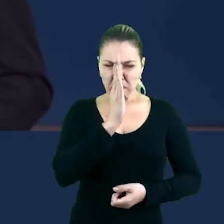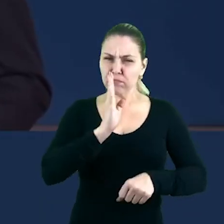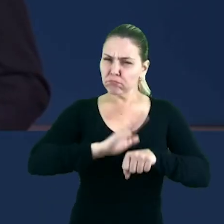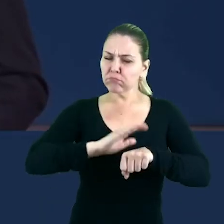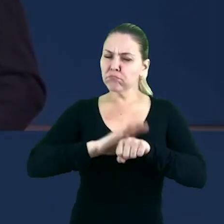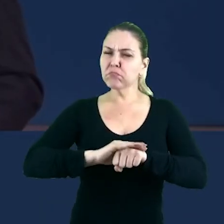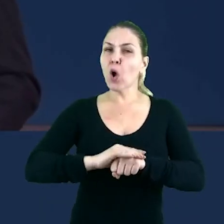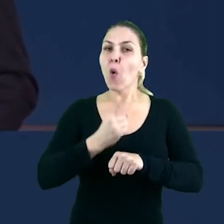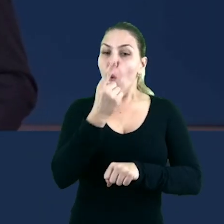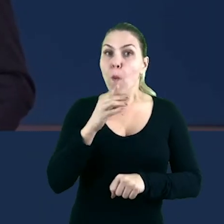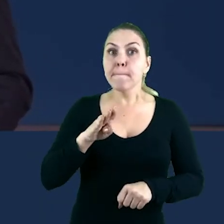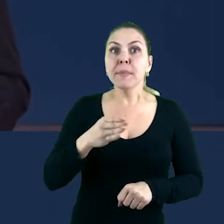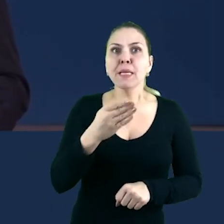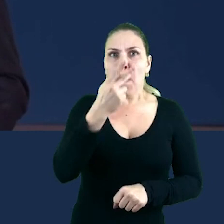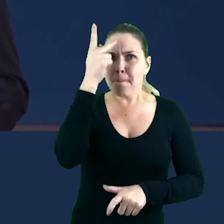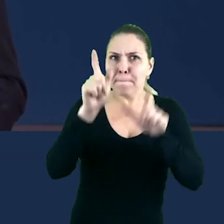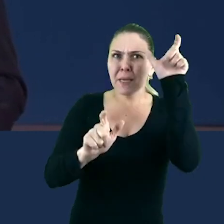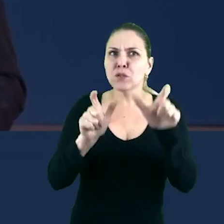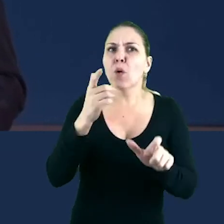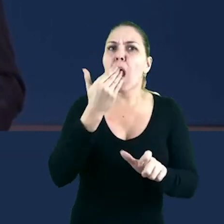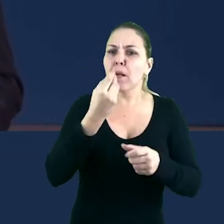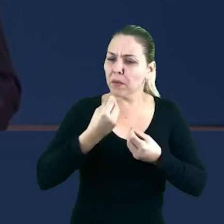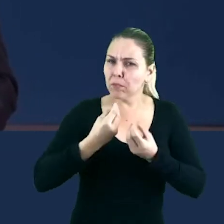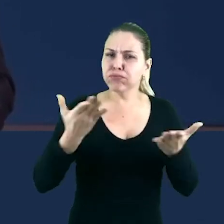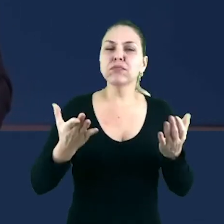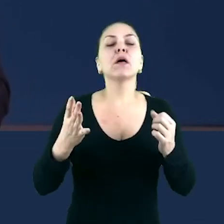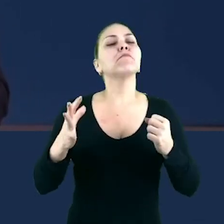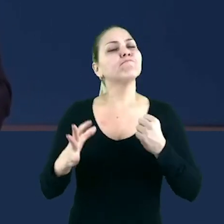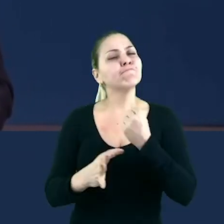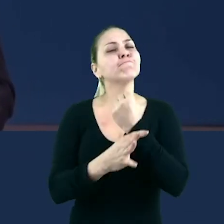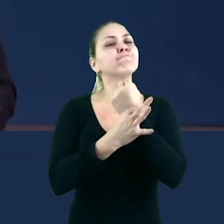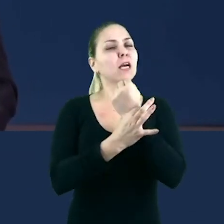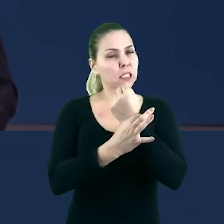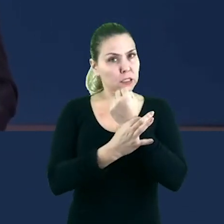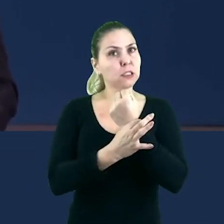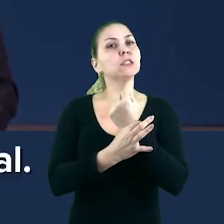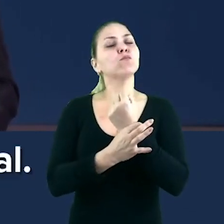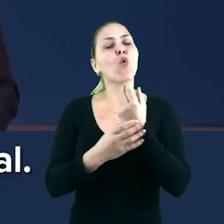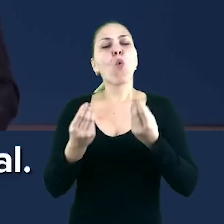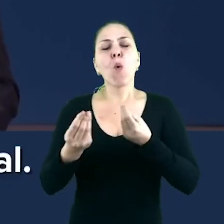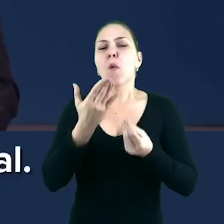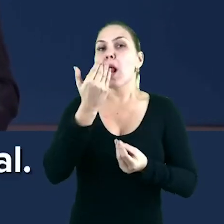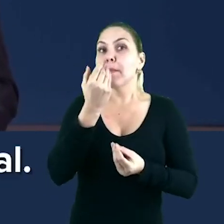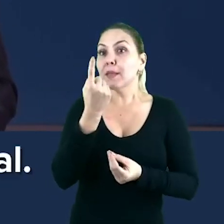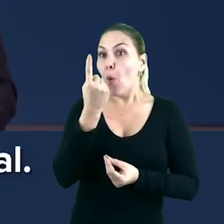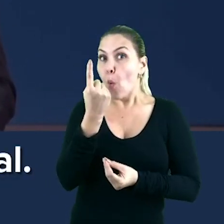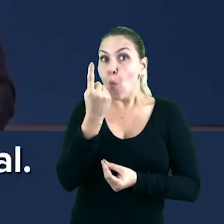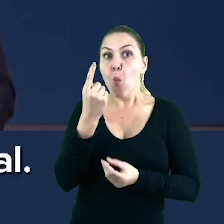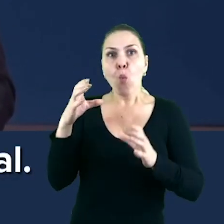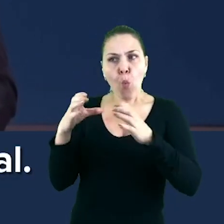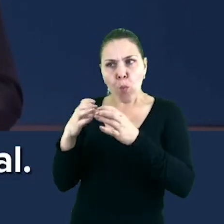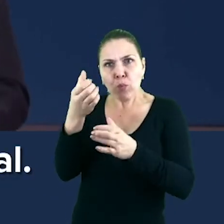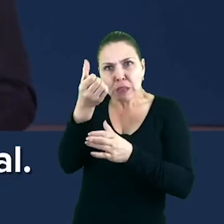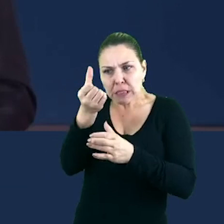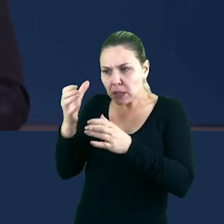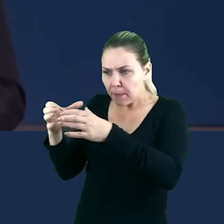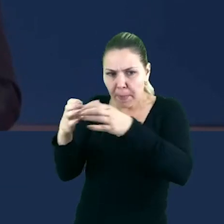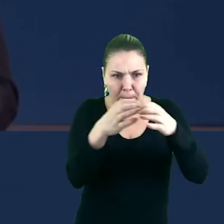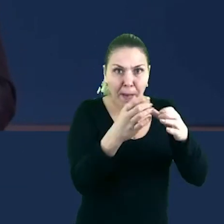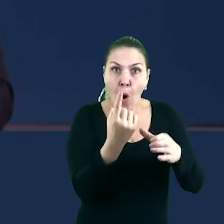O Brasil alimenta 1 bilhão de pessoas. Garantimos a segurança alimentar de 1/6 da população